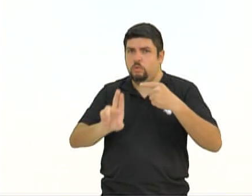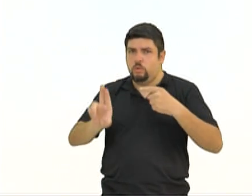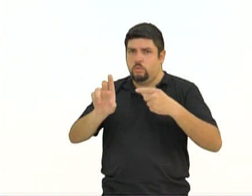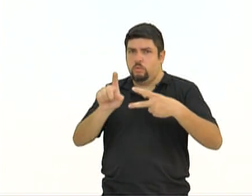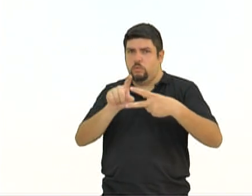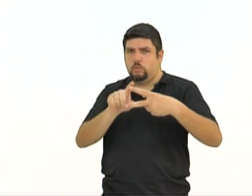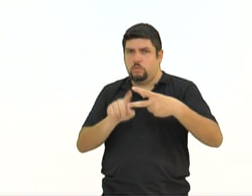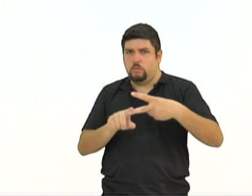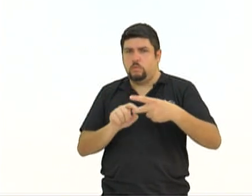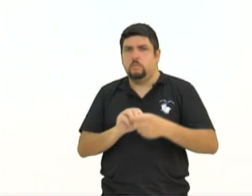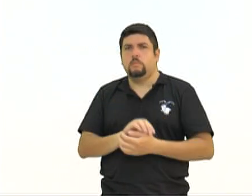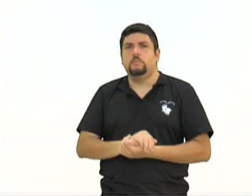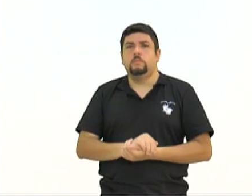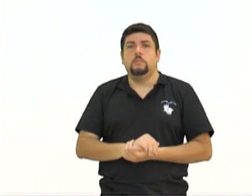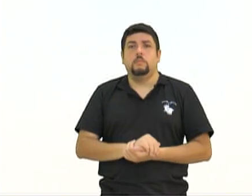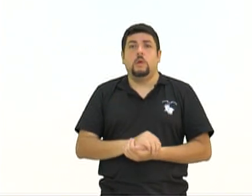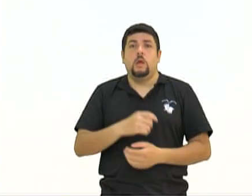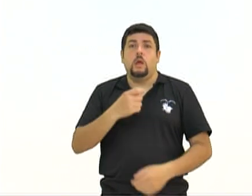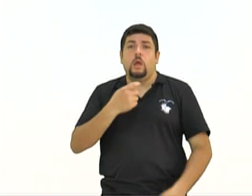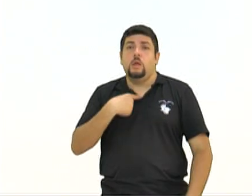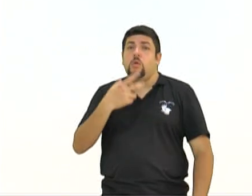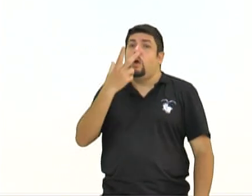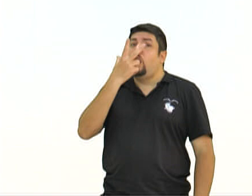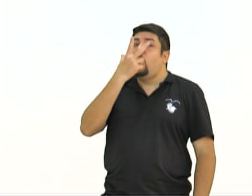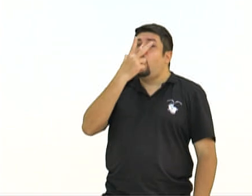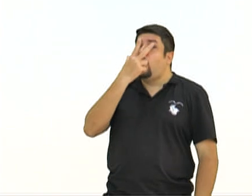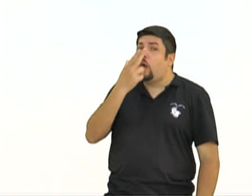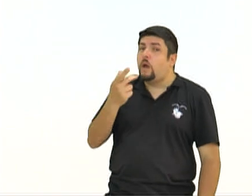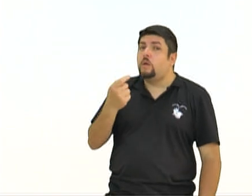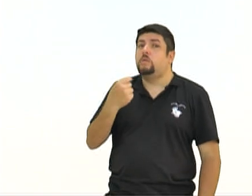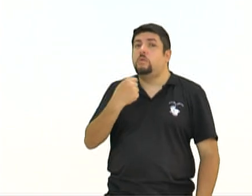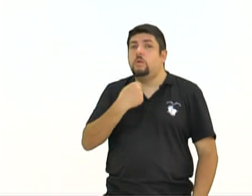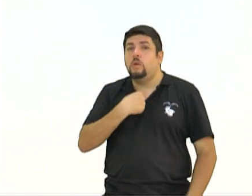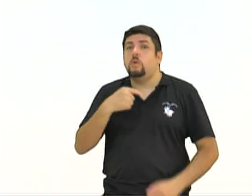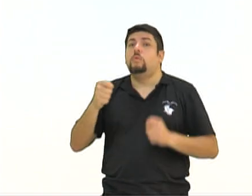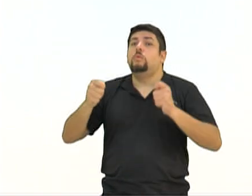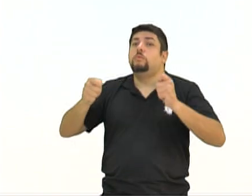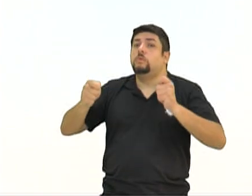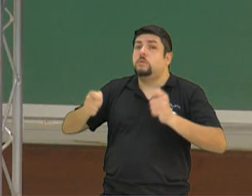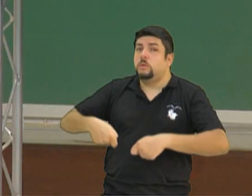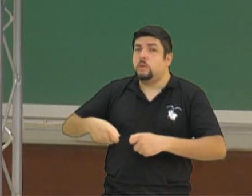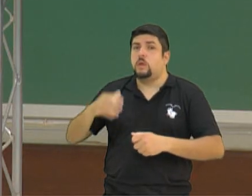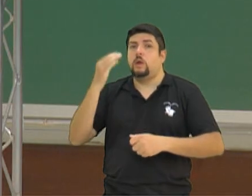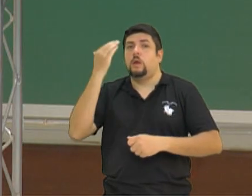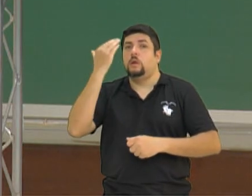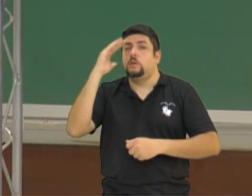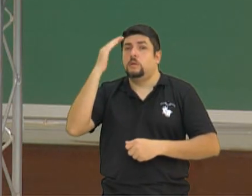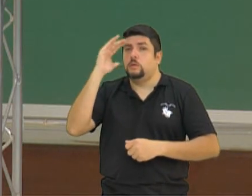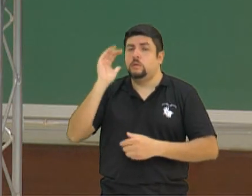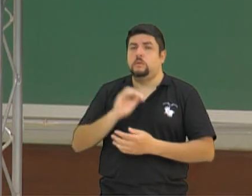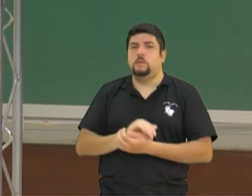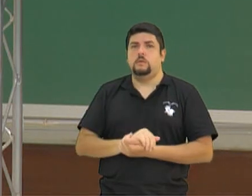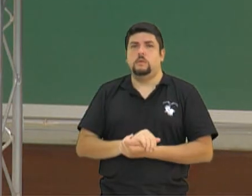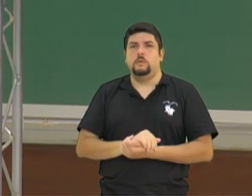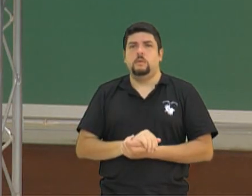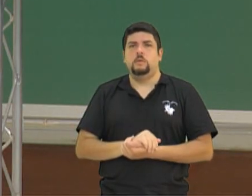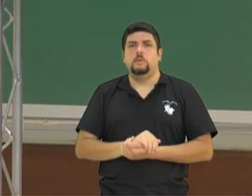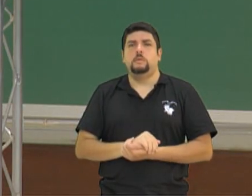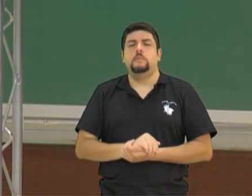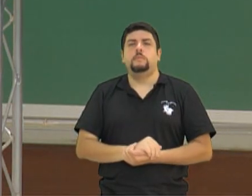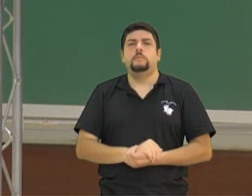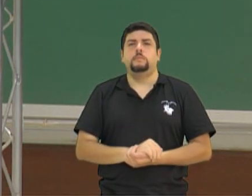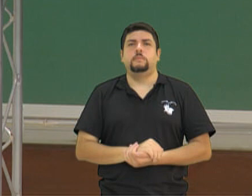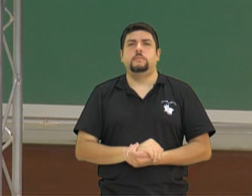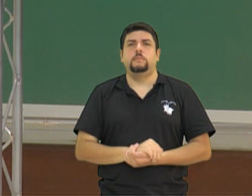could understand. Eu acho que eu poderia entender. Se ela fosse um menino, ela poderia entender. I